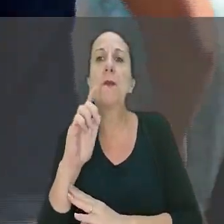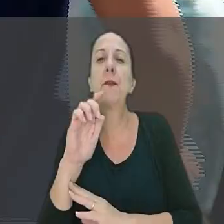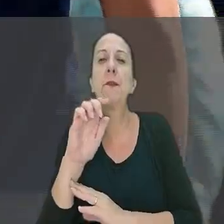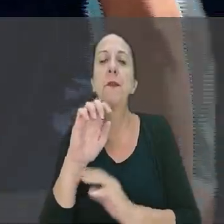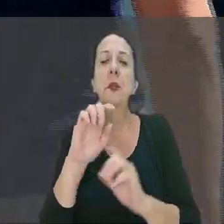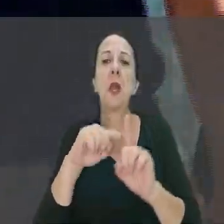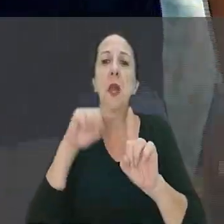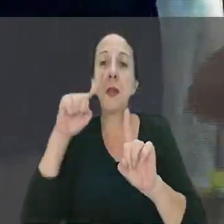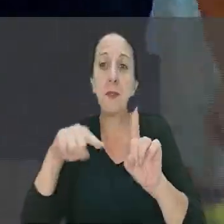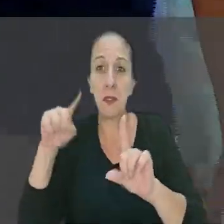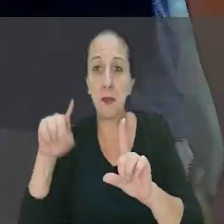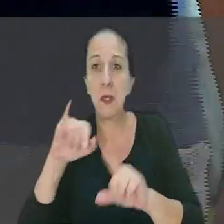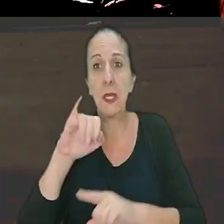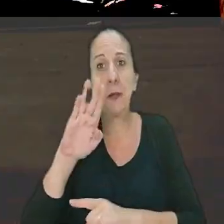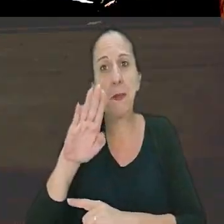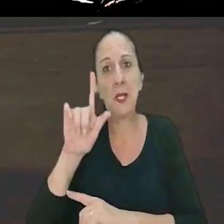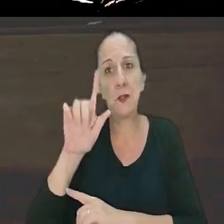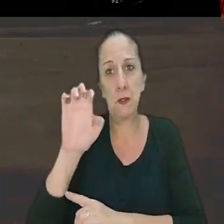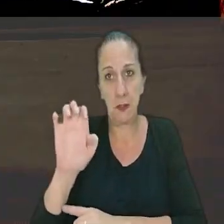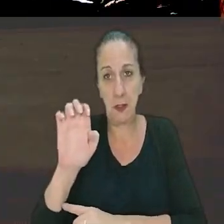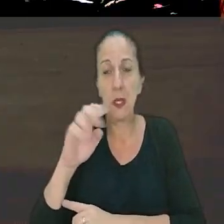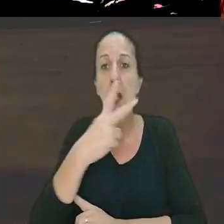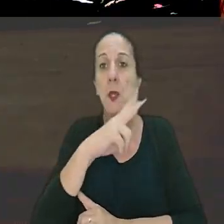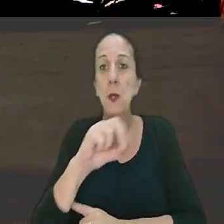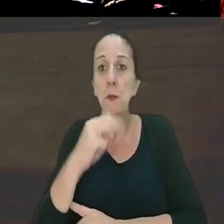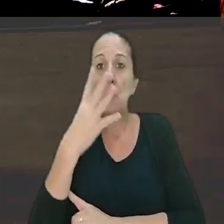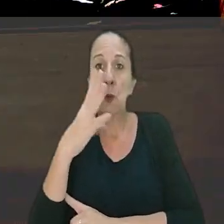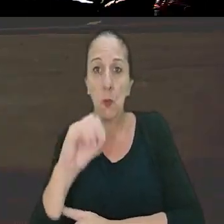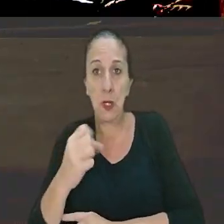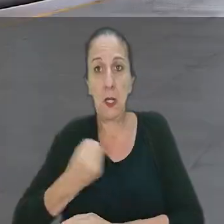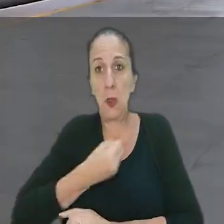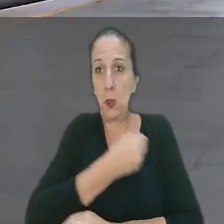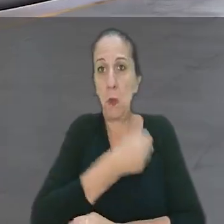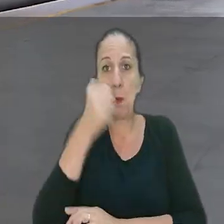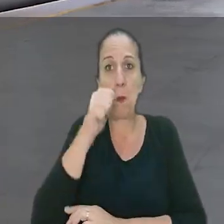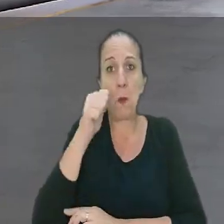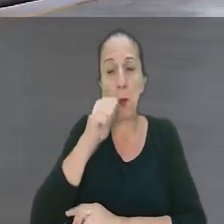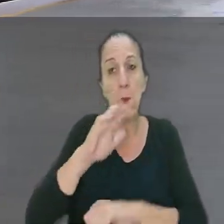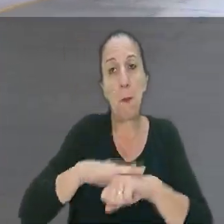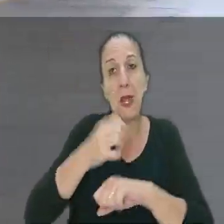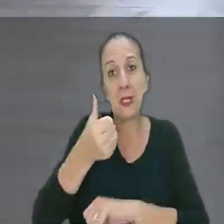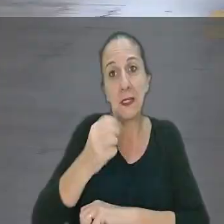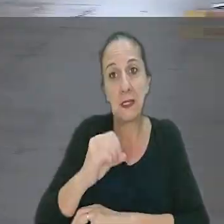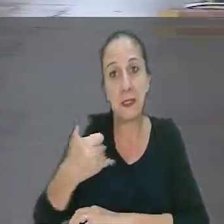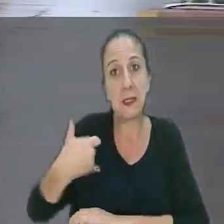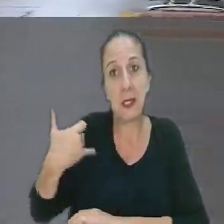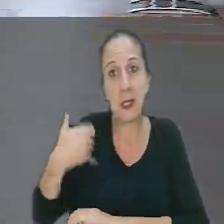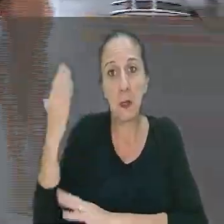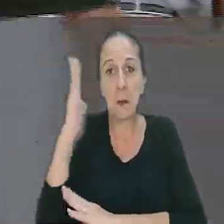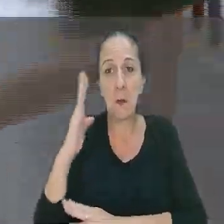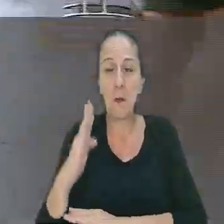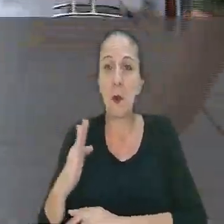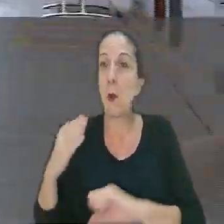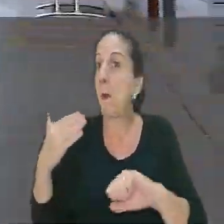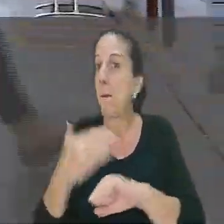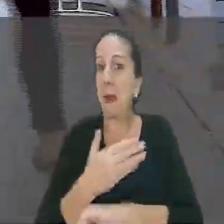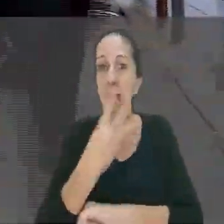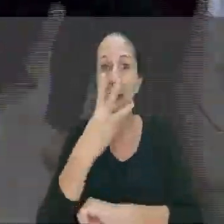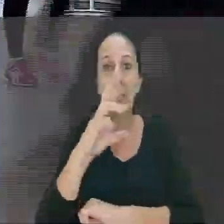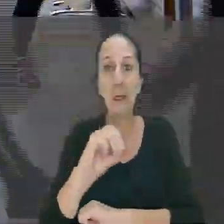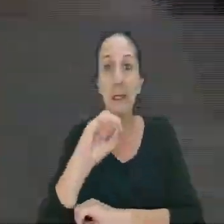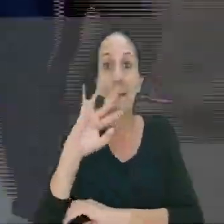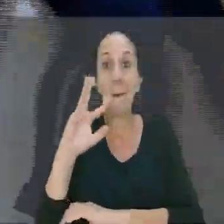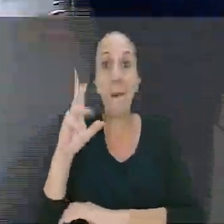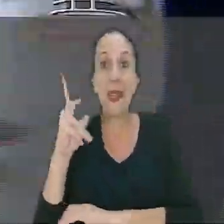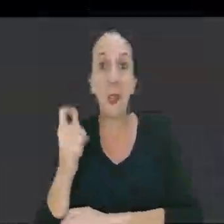e Estatística, o IBGE, estima que em 2040 o número de mulheres com mais de 60 anos no Brasil passe de